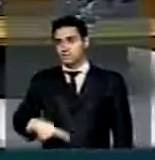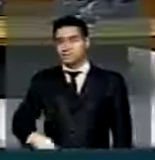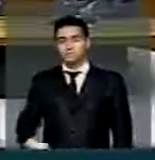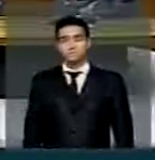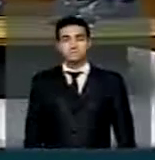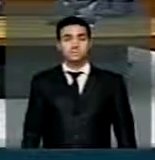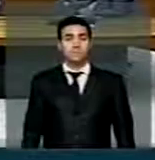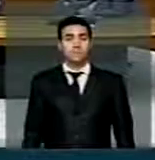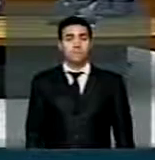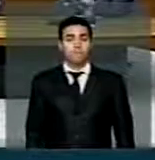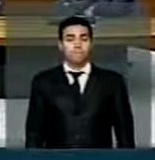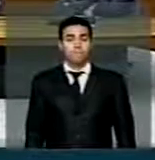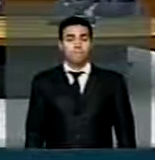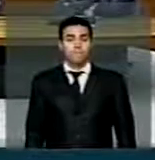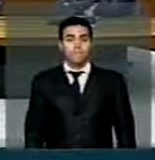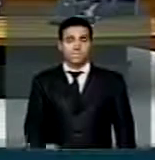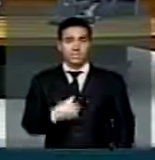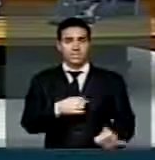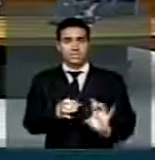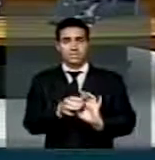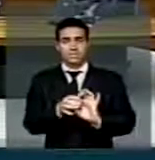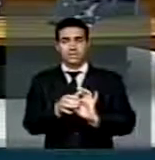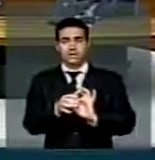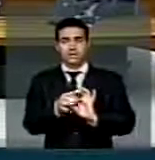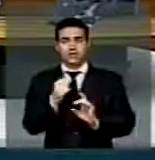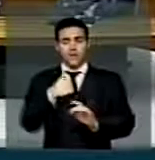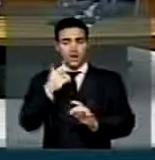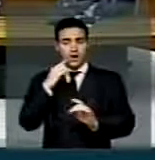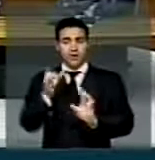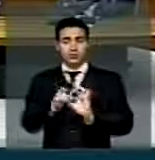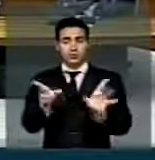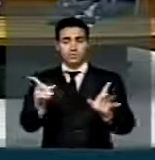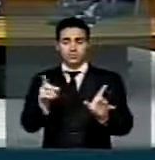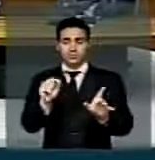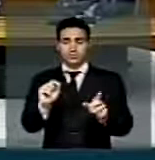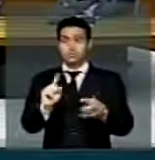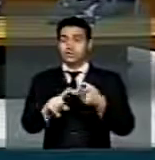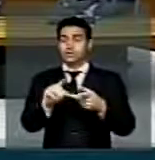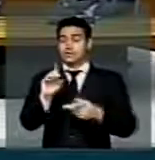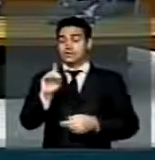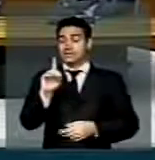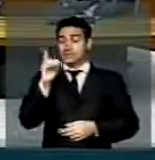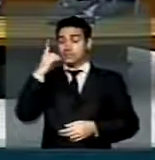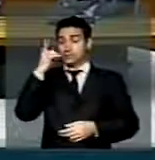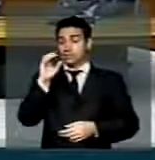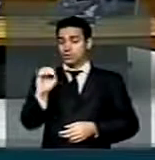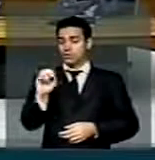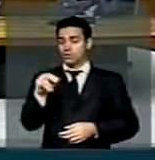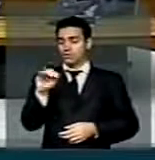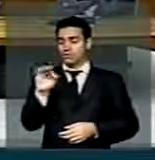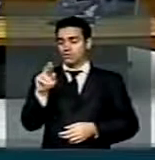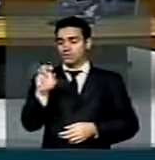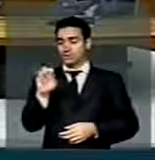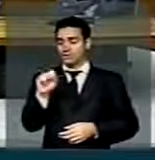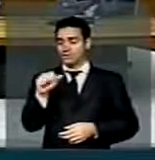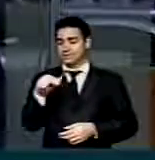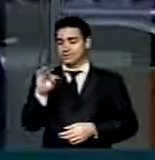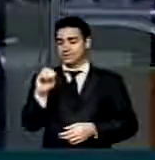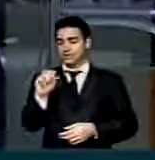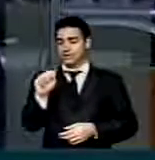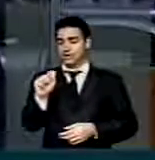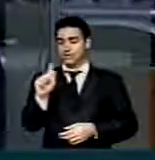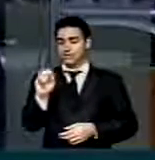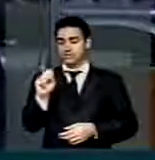a divulgação nos anais da casa e também na Voz do Brasil. Deputado Onofre Santo Agostini, Vossa Excelência tem